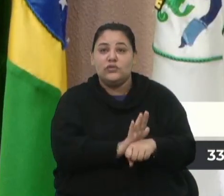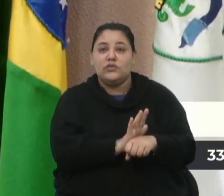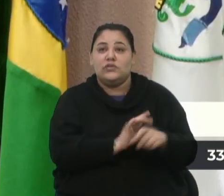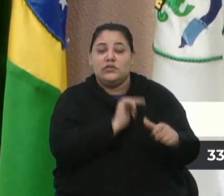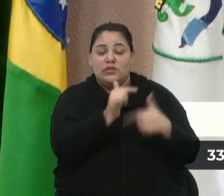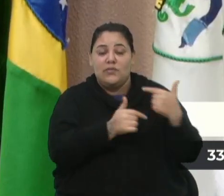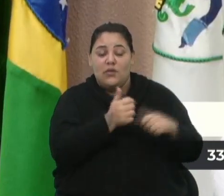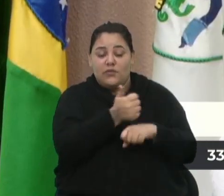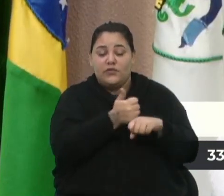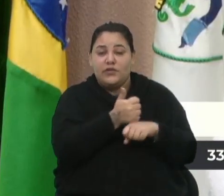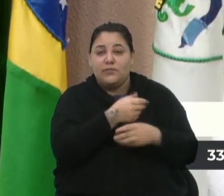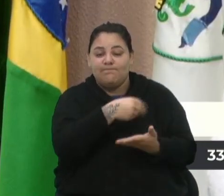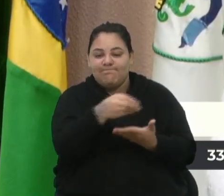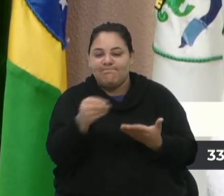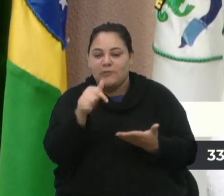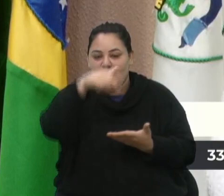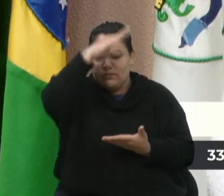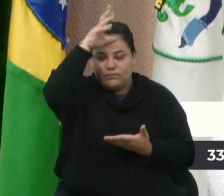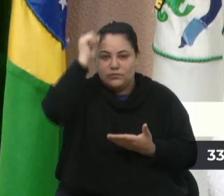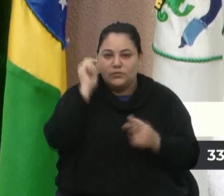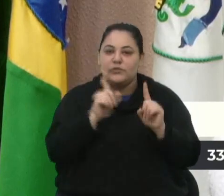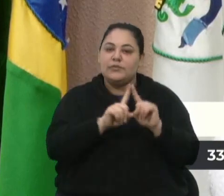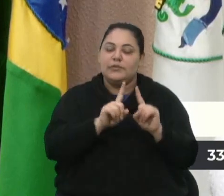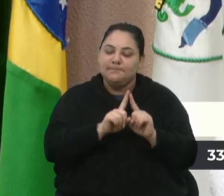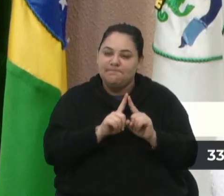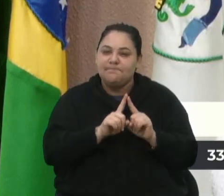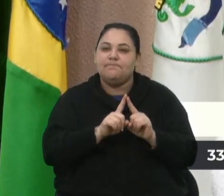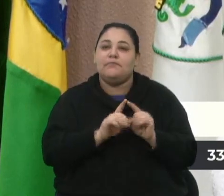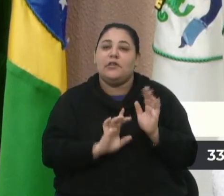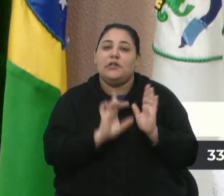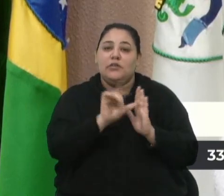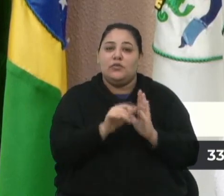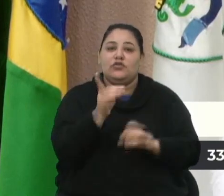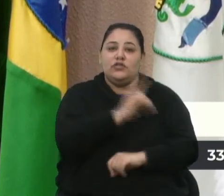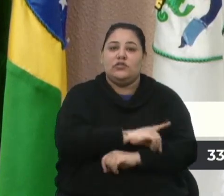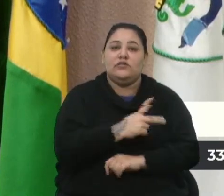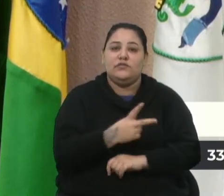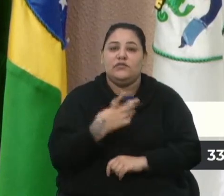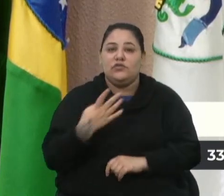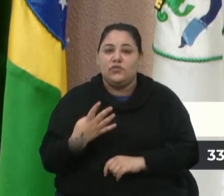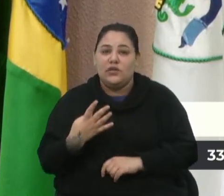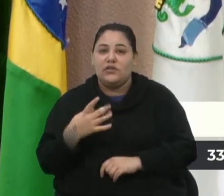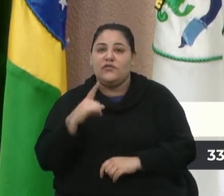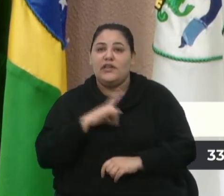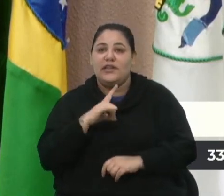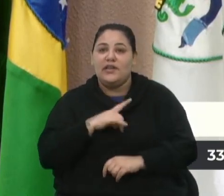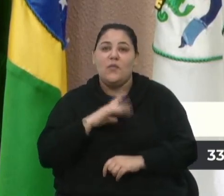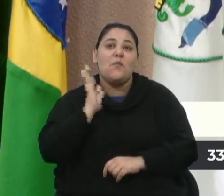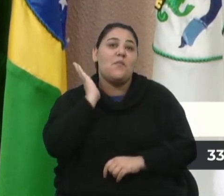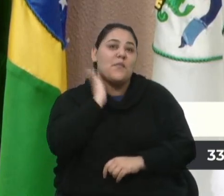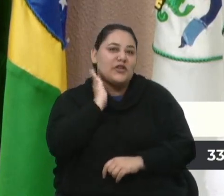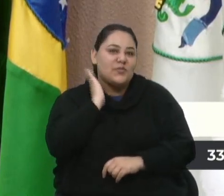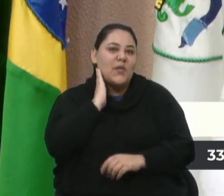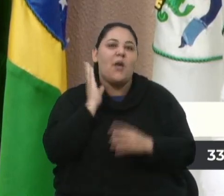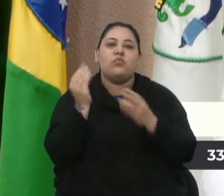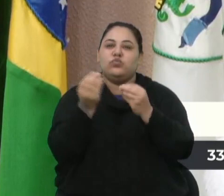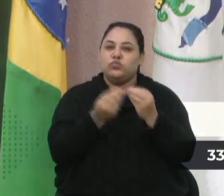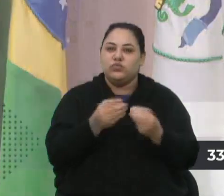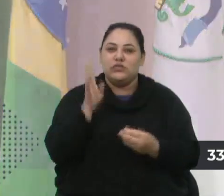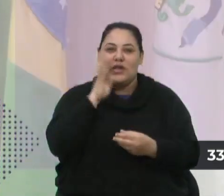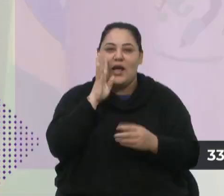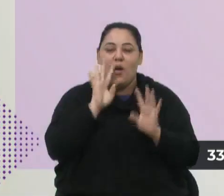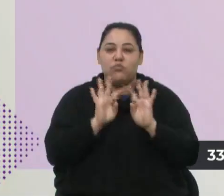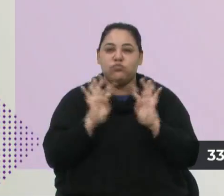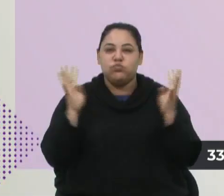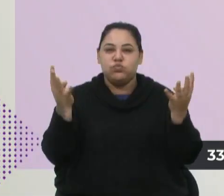no município. E, após, então, dia 24, nós teremos um bate-papo muito bacana, vai ser uma roda